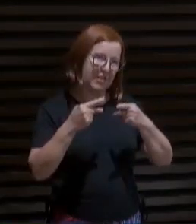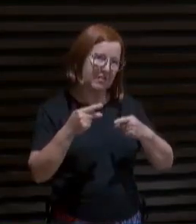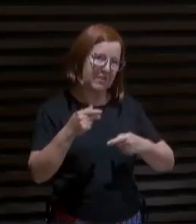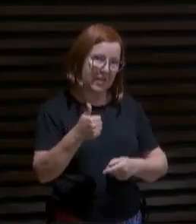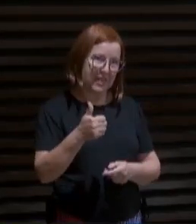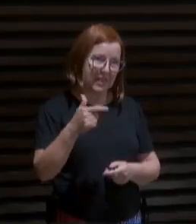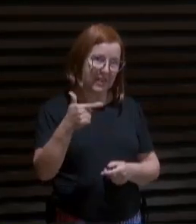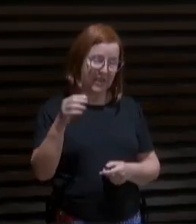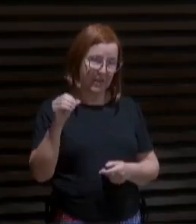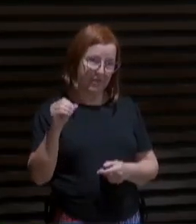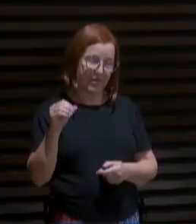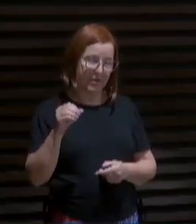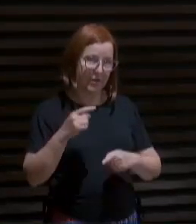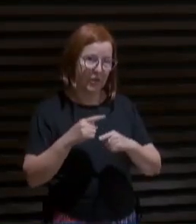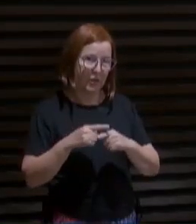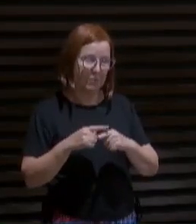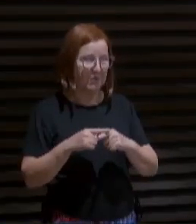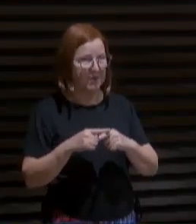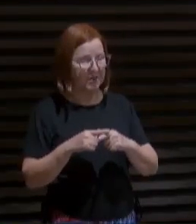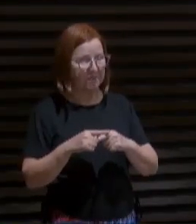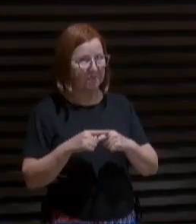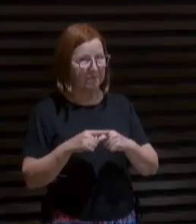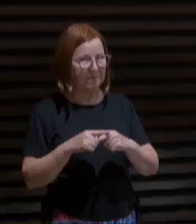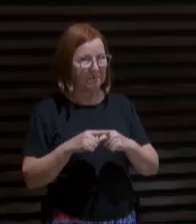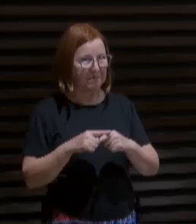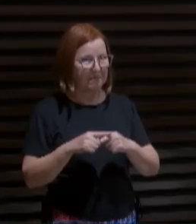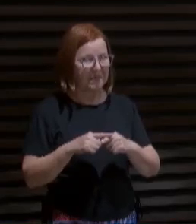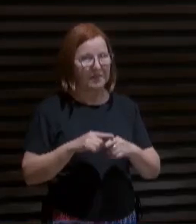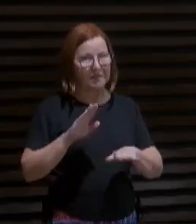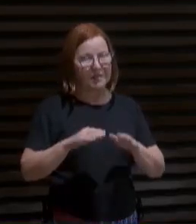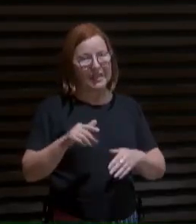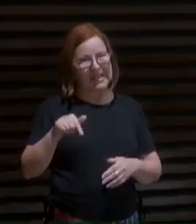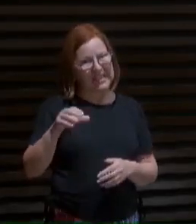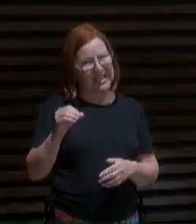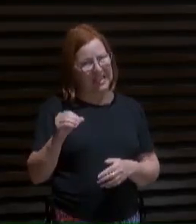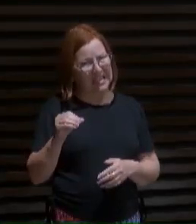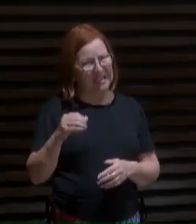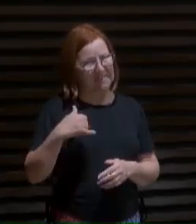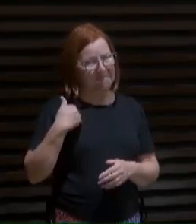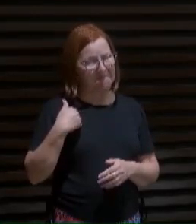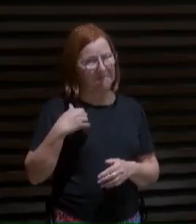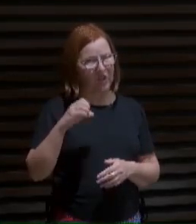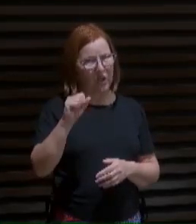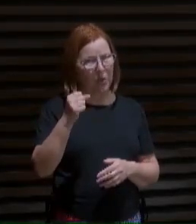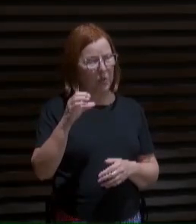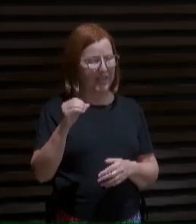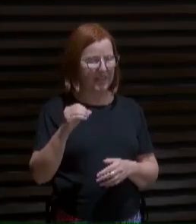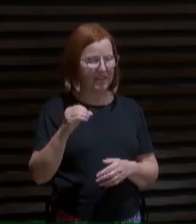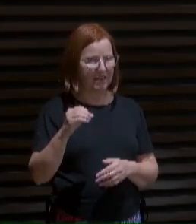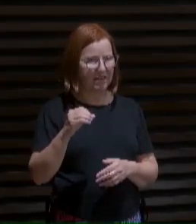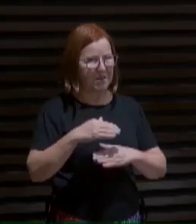um privilégio, porque é 80, 70, 80, ou mais do que isso, é fadiga, é enfado.